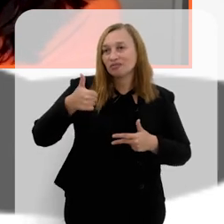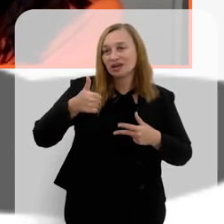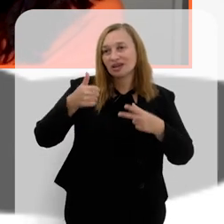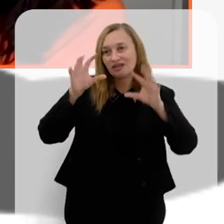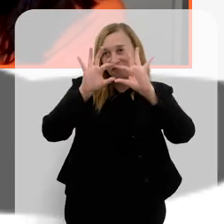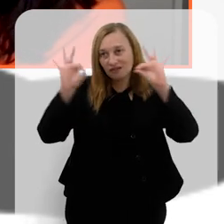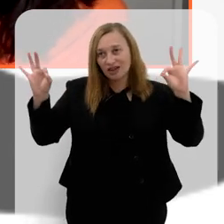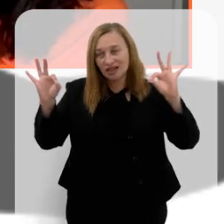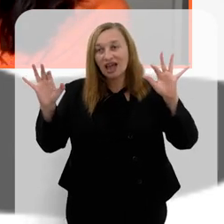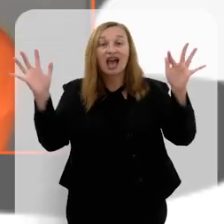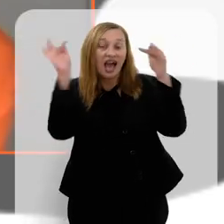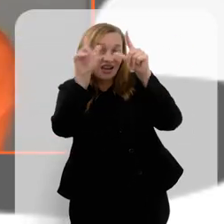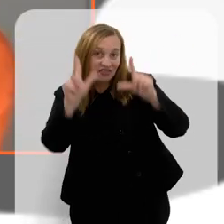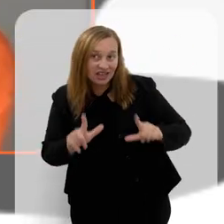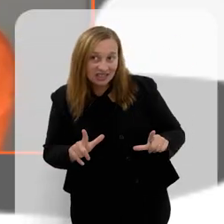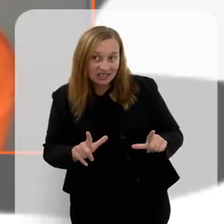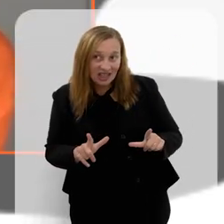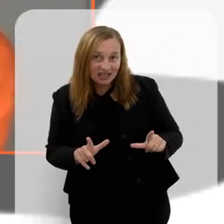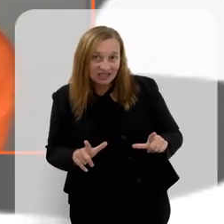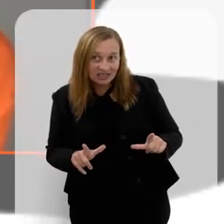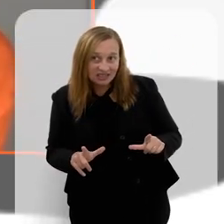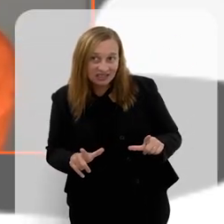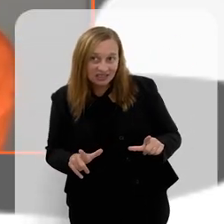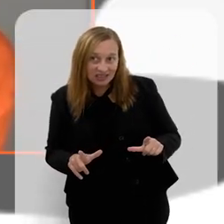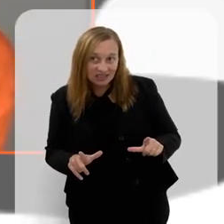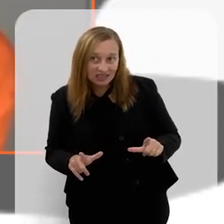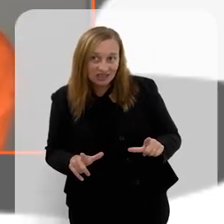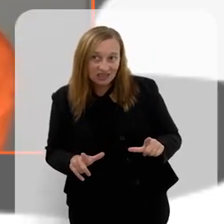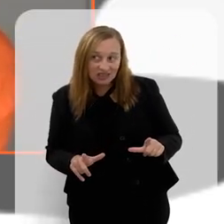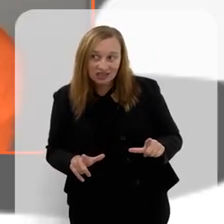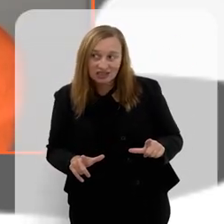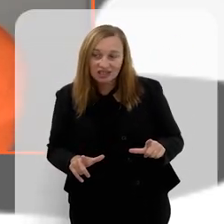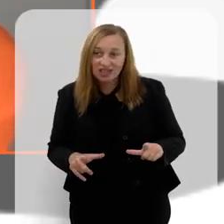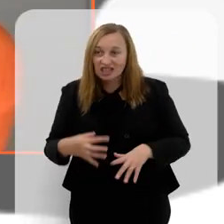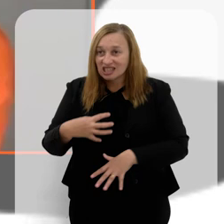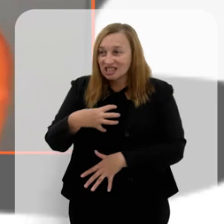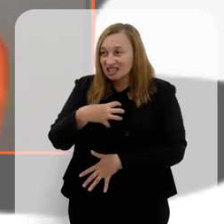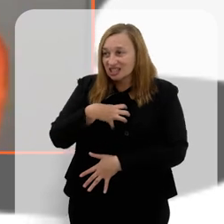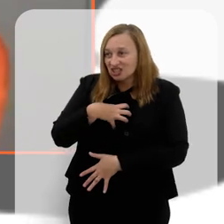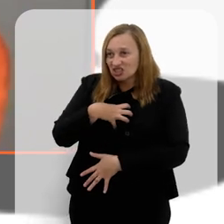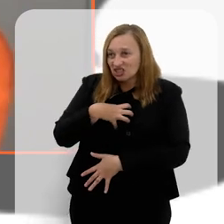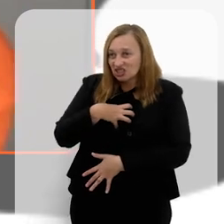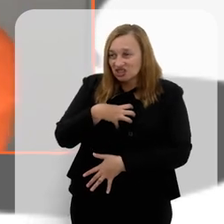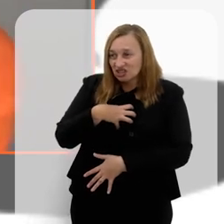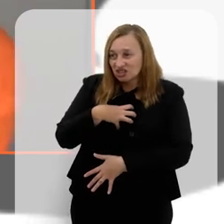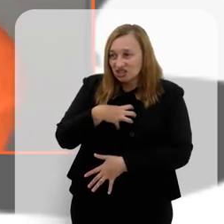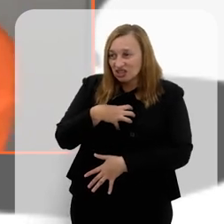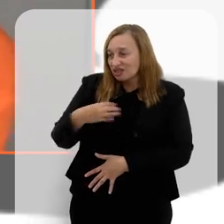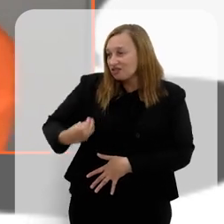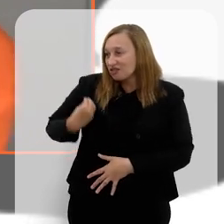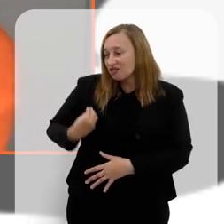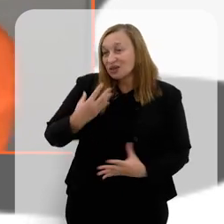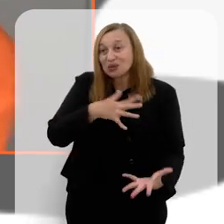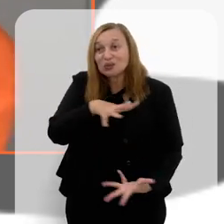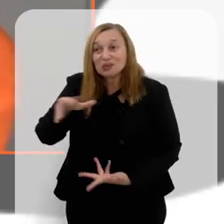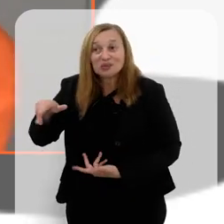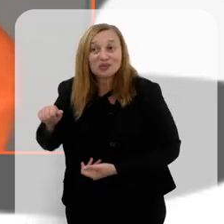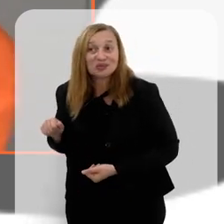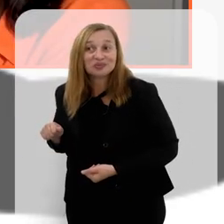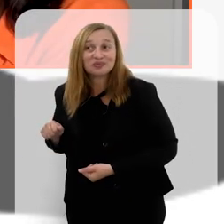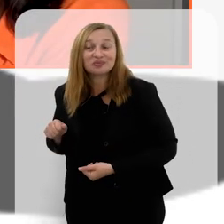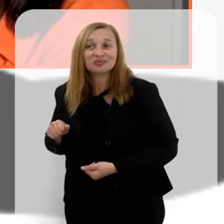disse. Uma é: a felicidade é apenas ser, existir no